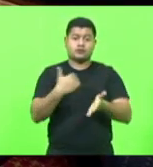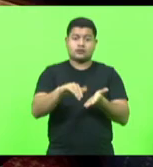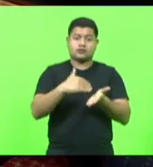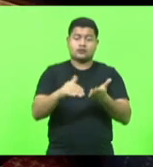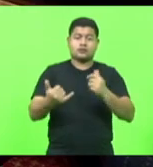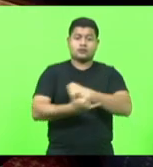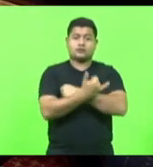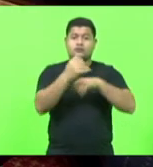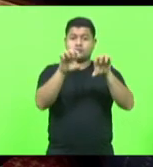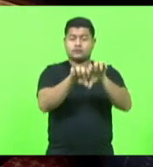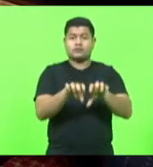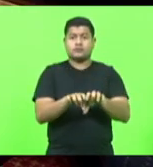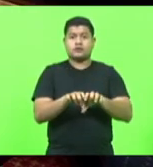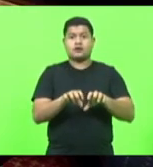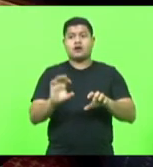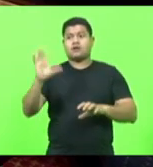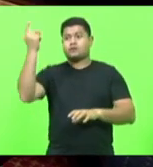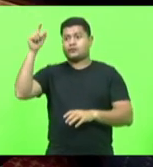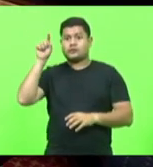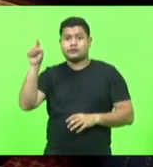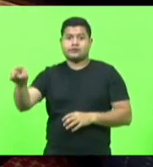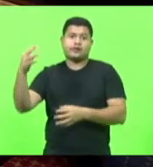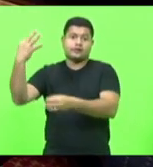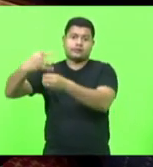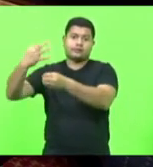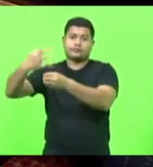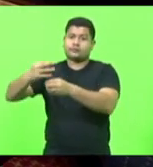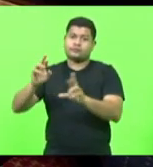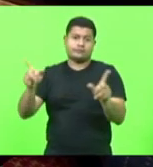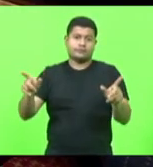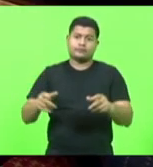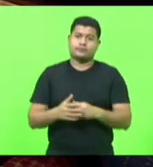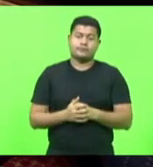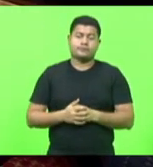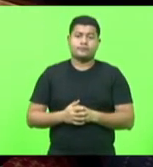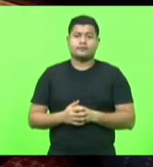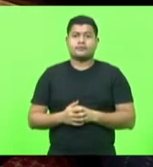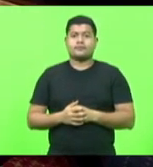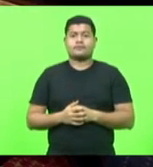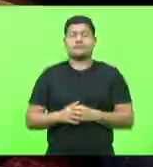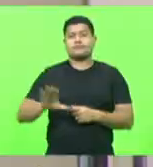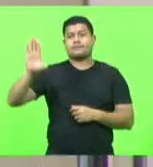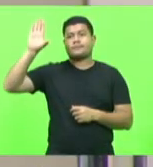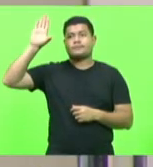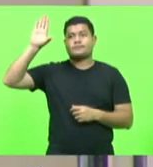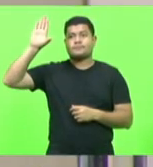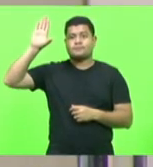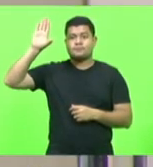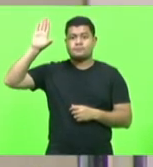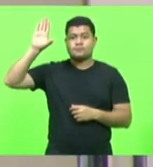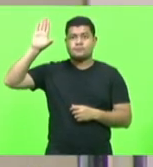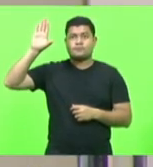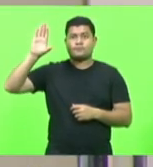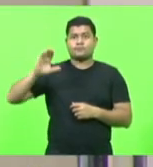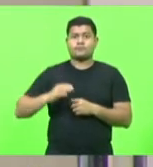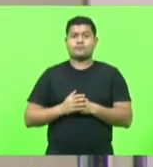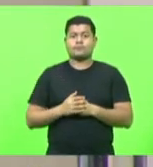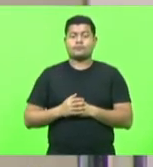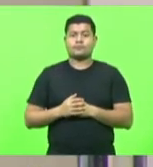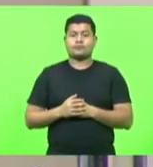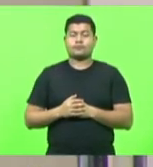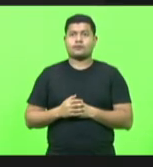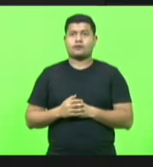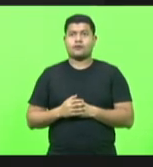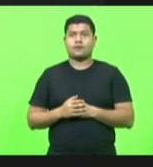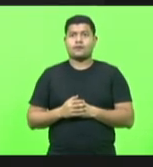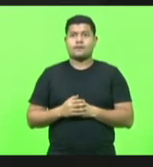lá no interior da Prefeitura de Timbó. Era isso. Para discutir com a palavra o deputado Silvio Devec. Só pela ordem, senhor